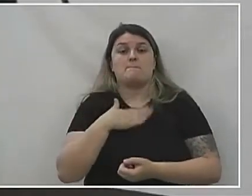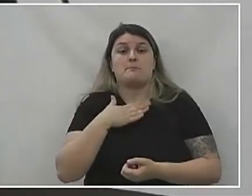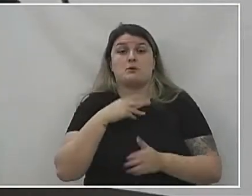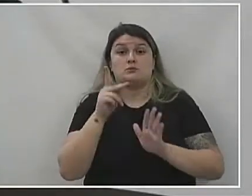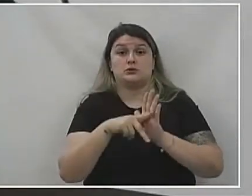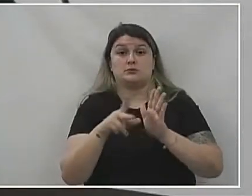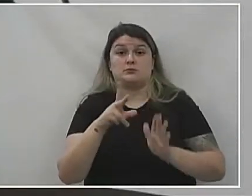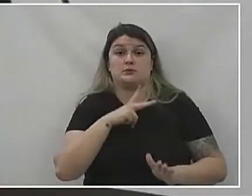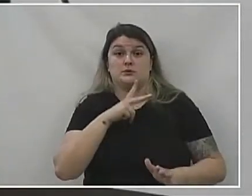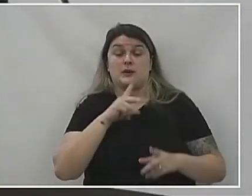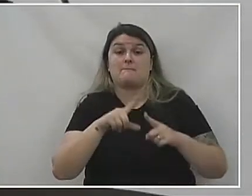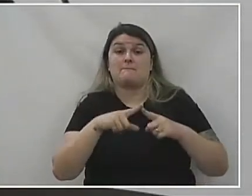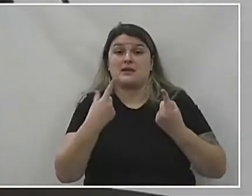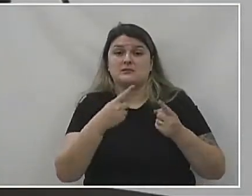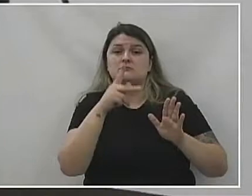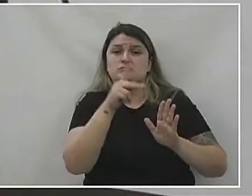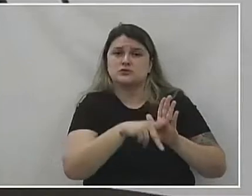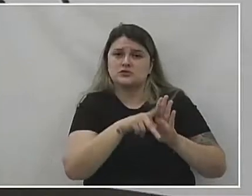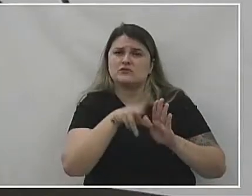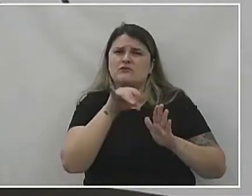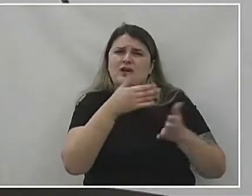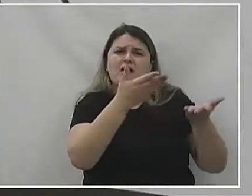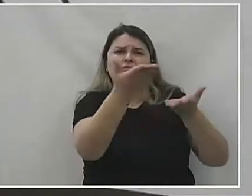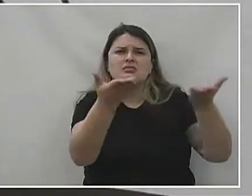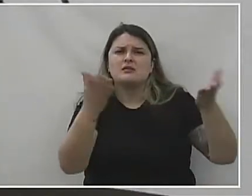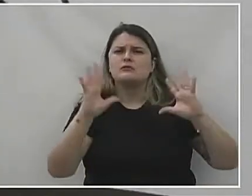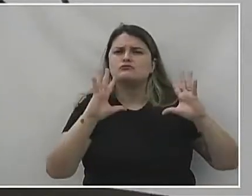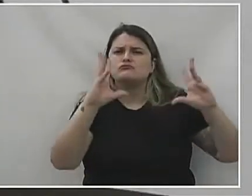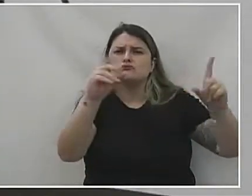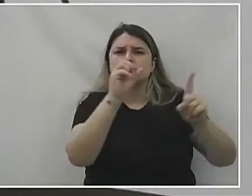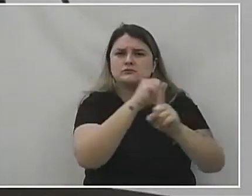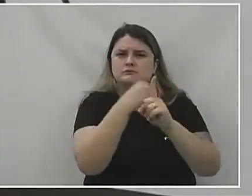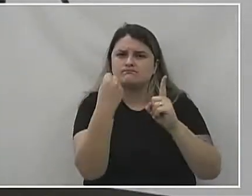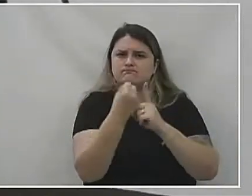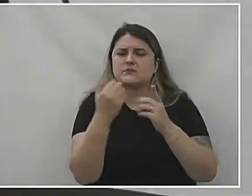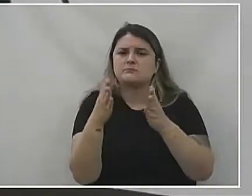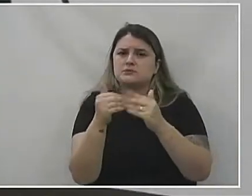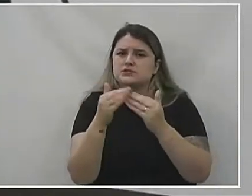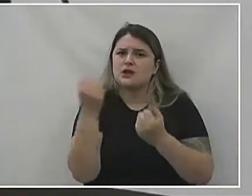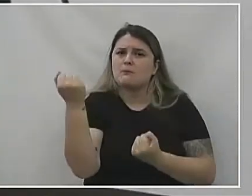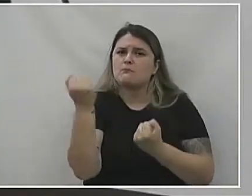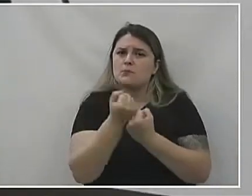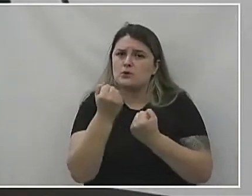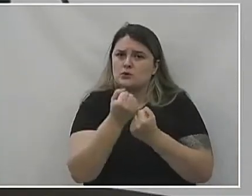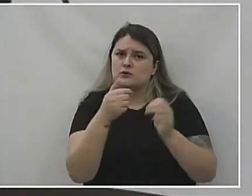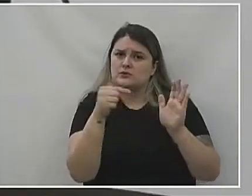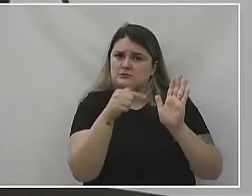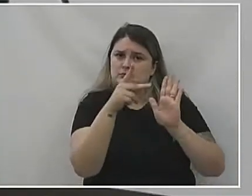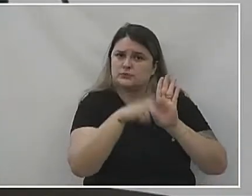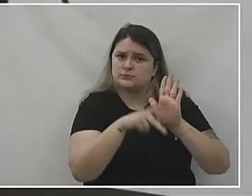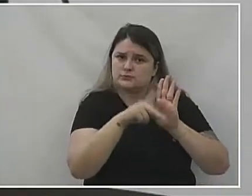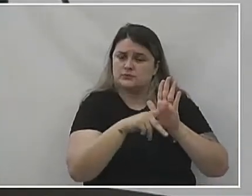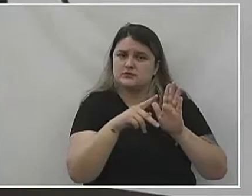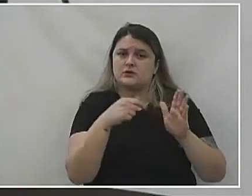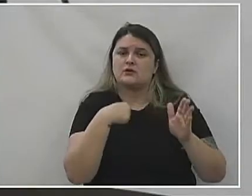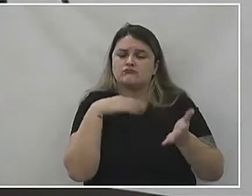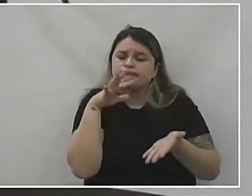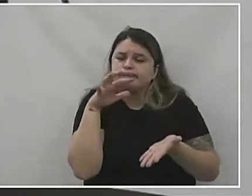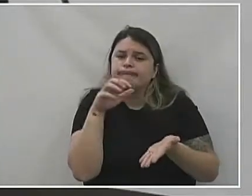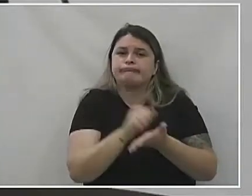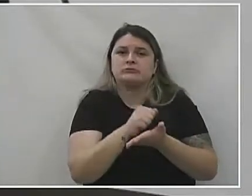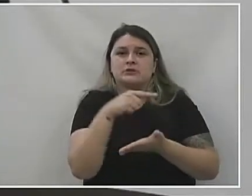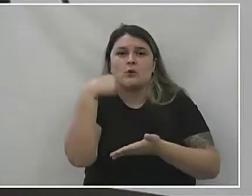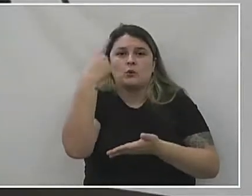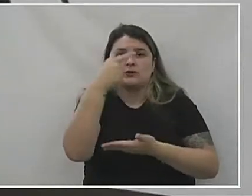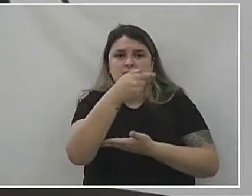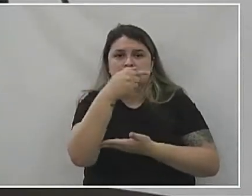pessoal tá mas é um projeto que vai atender toda a sociedade tão desejar eu peço apoio nesse projeto tá vou protocolar ele